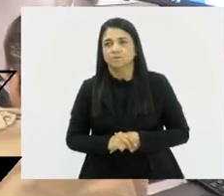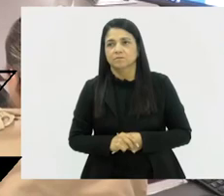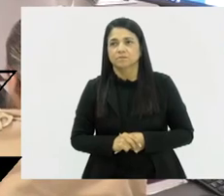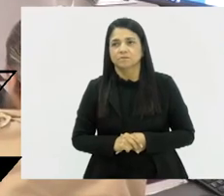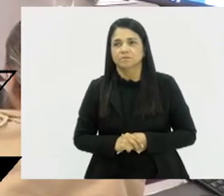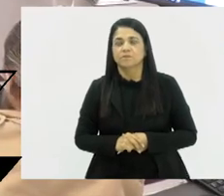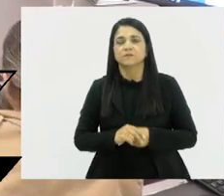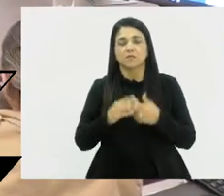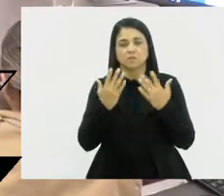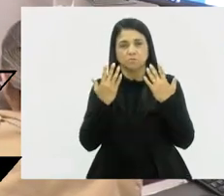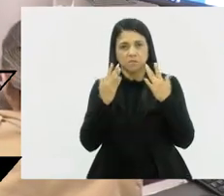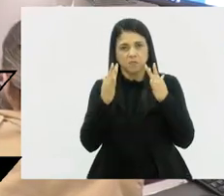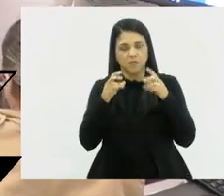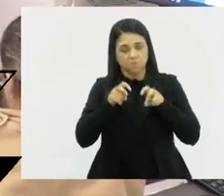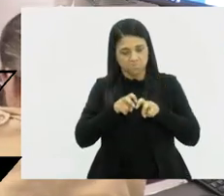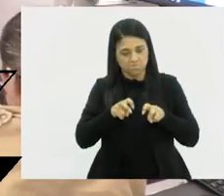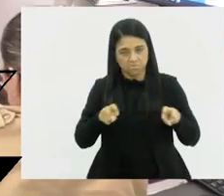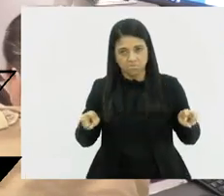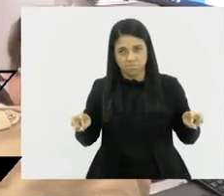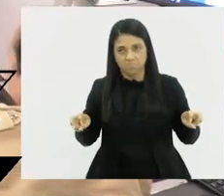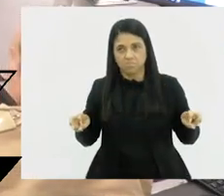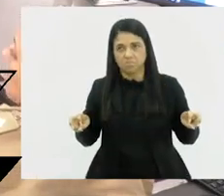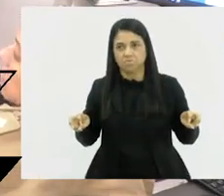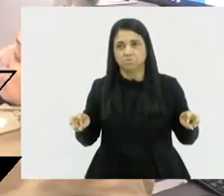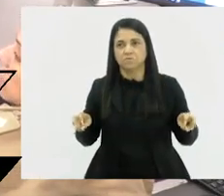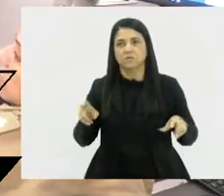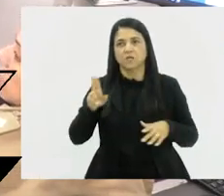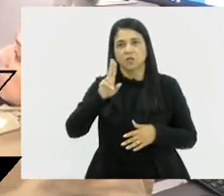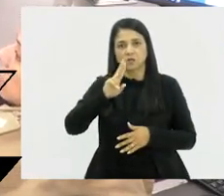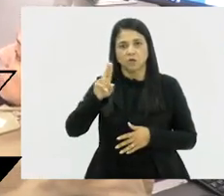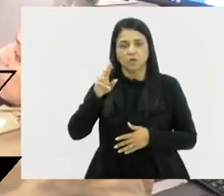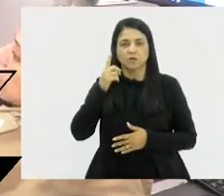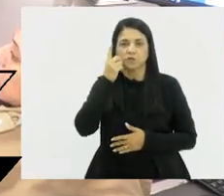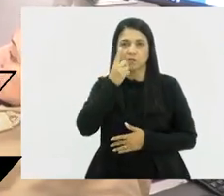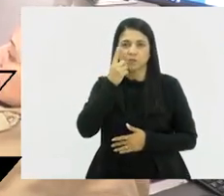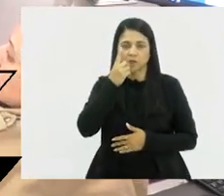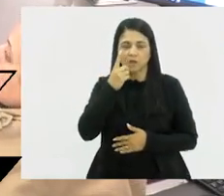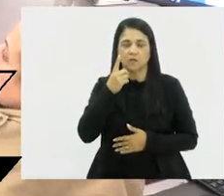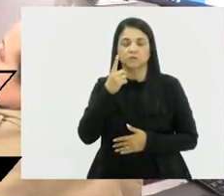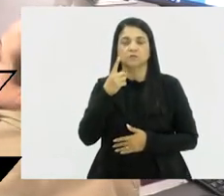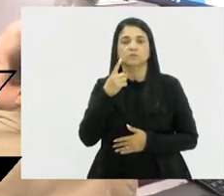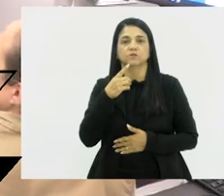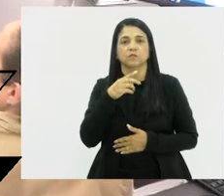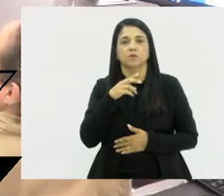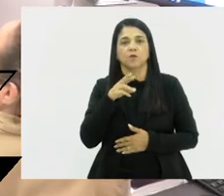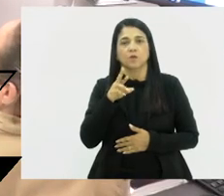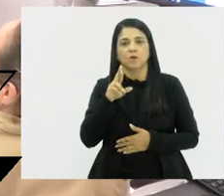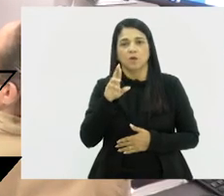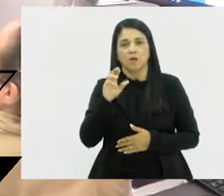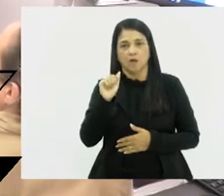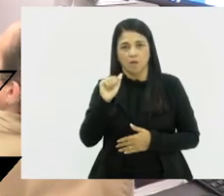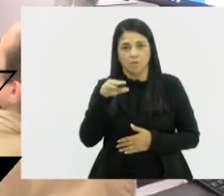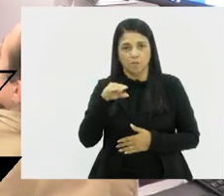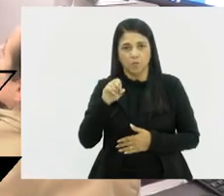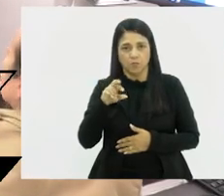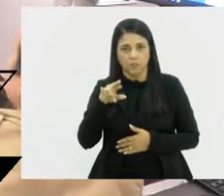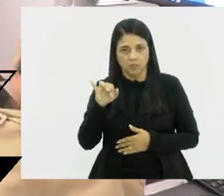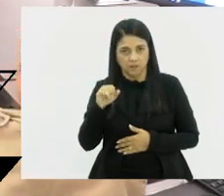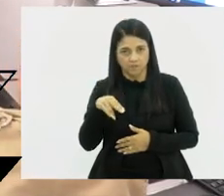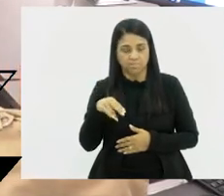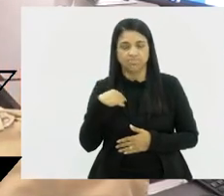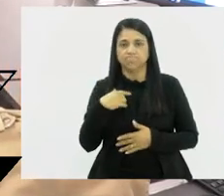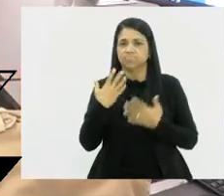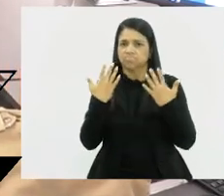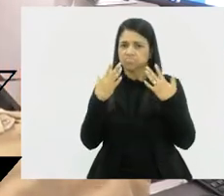Quero parabenizar a mesa, no nome do deputado Rodrigo Amorim, que é o presidente. Obrigado. Parabenizar a todos, foi